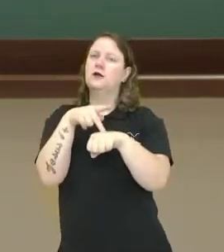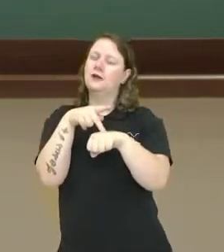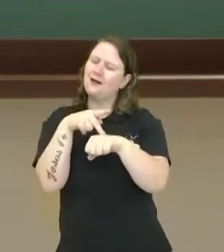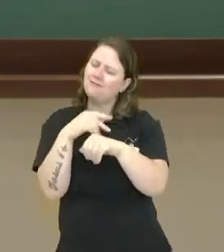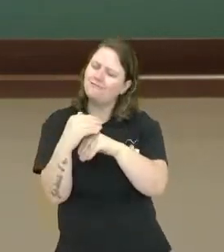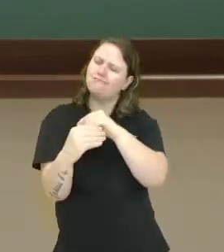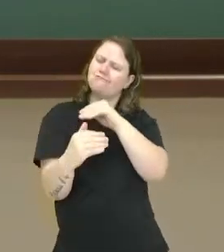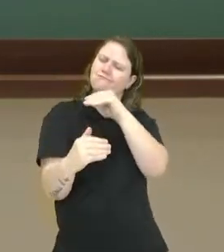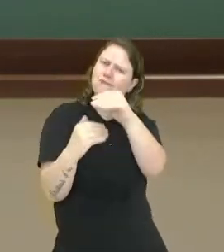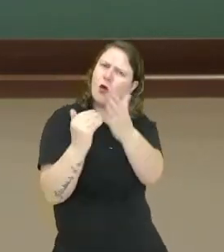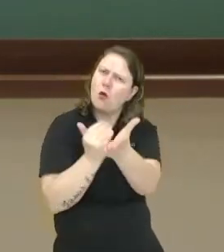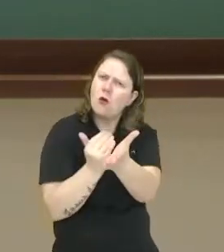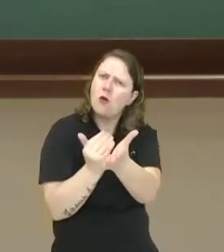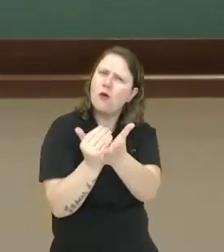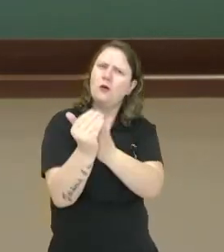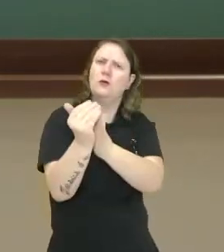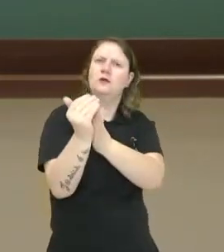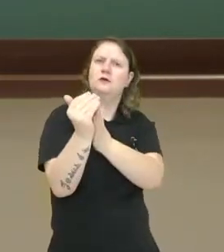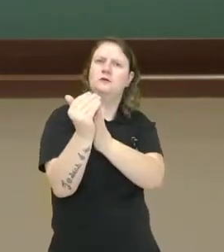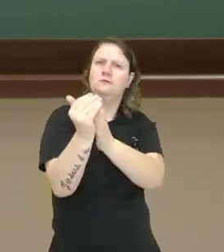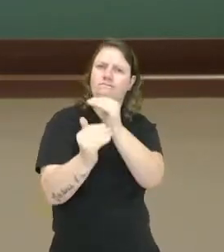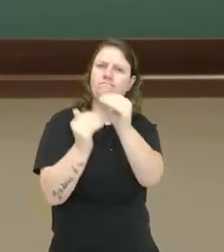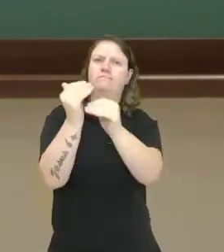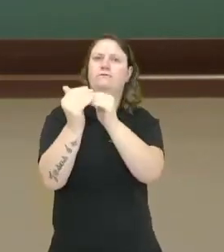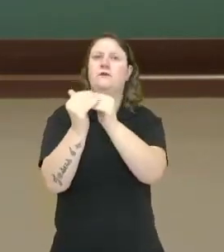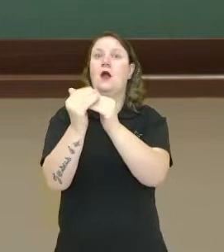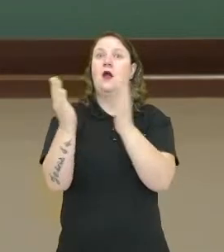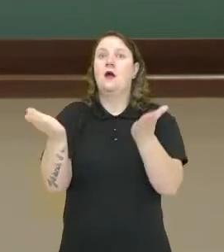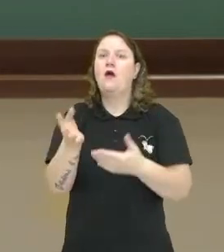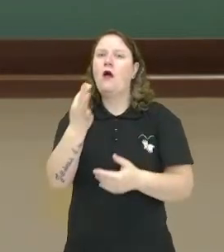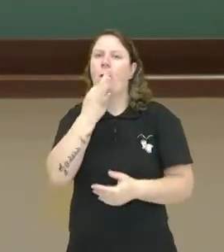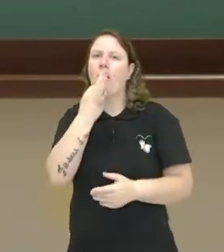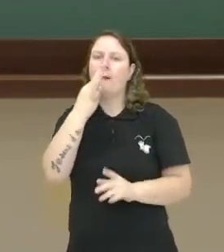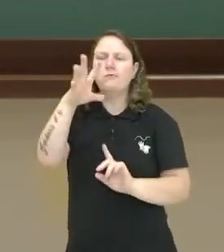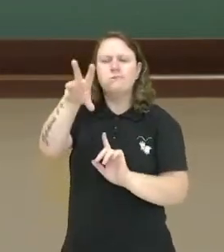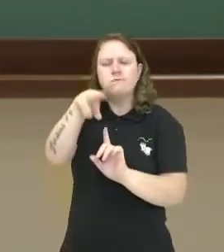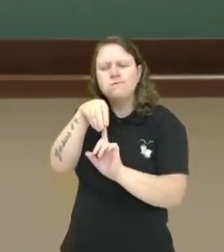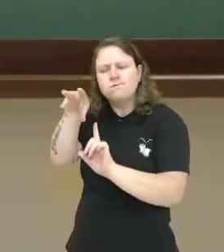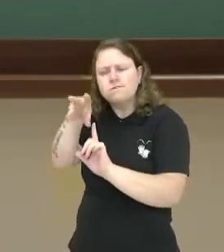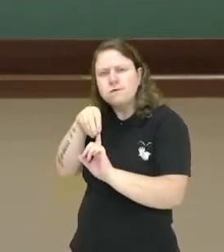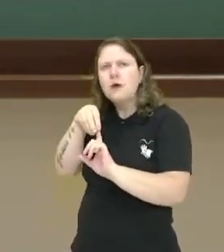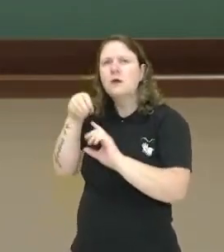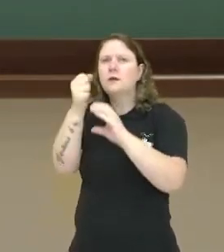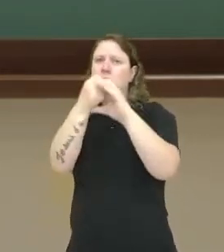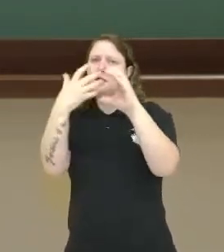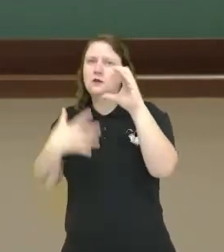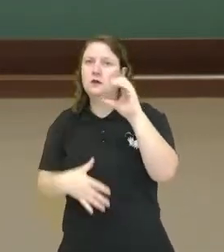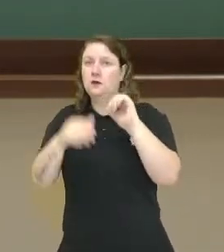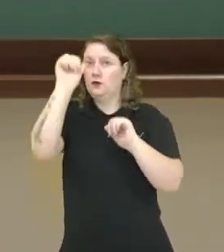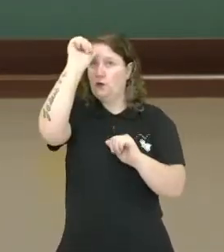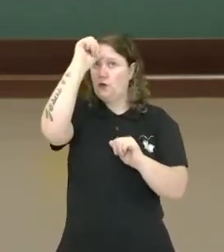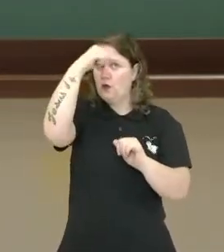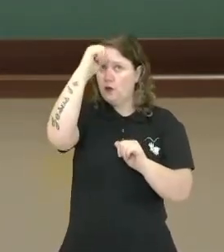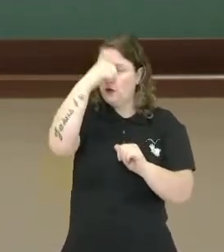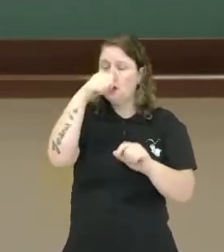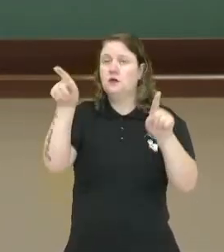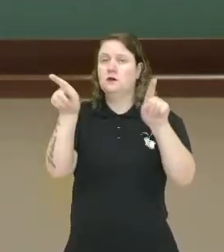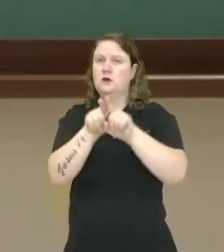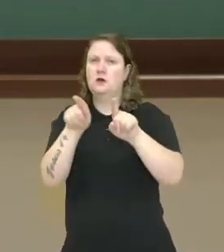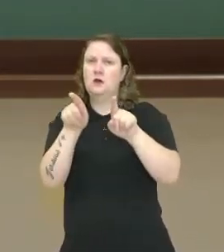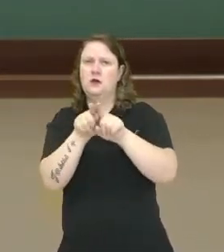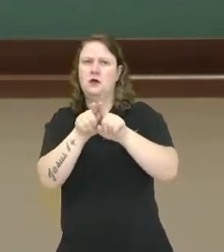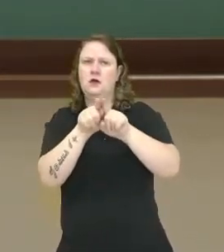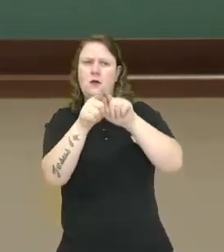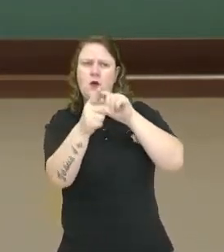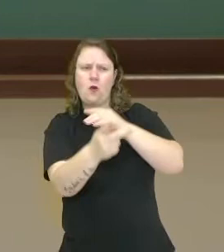emergente? Então vamos conhecer em detalhes algumas características da Índia em relação à sua defesa, em